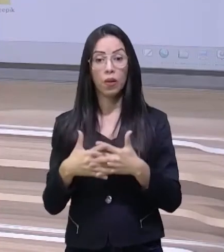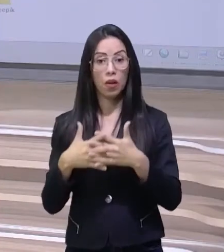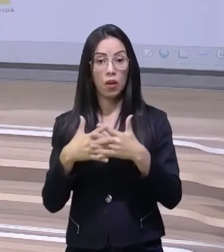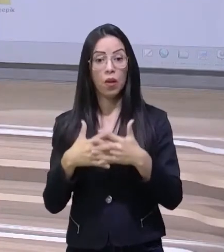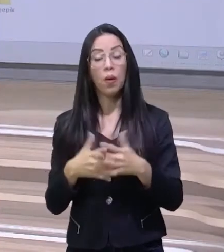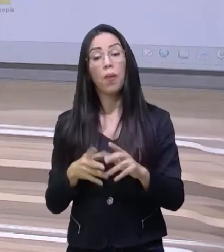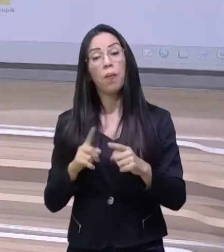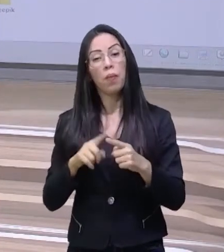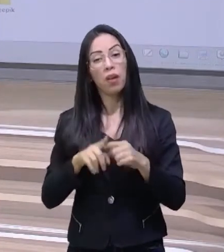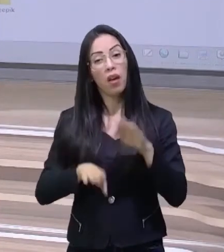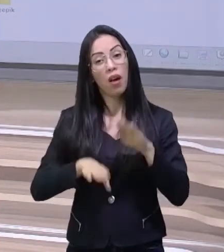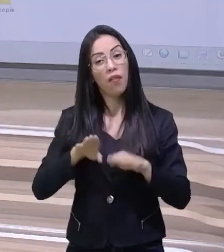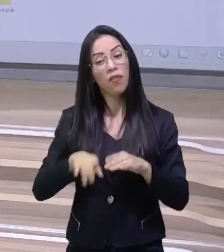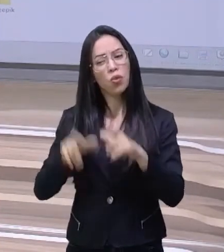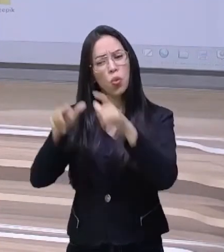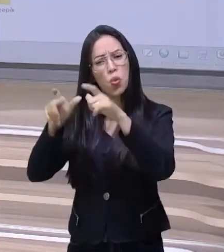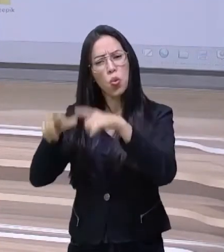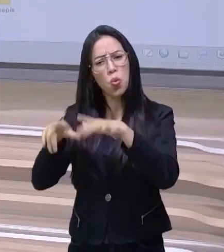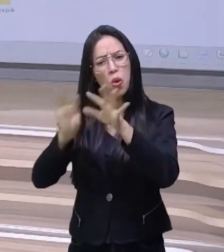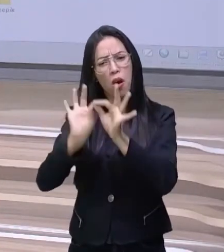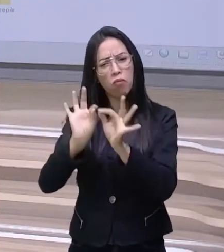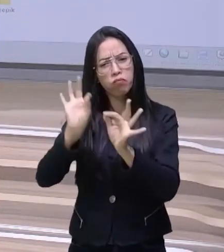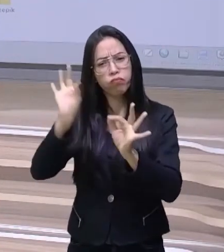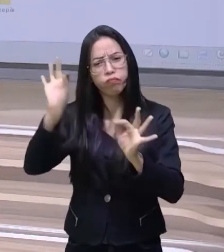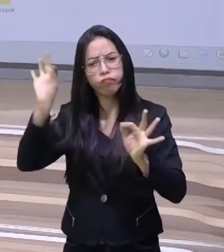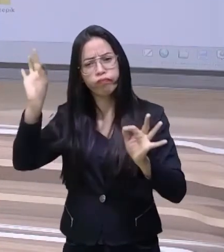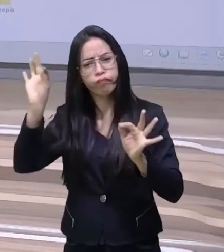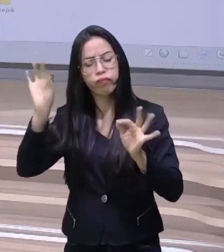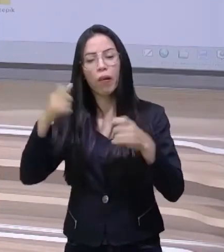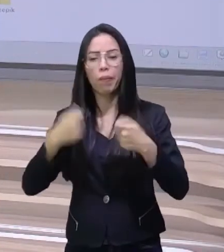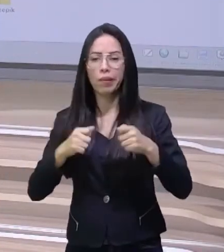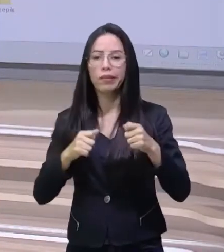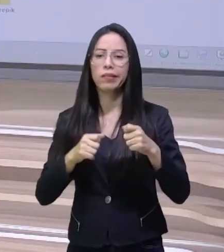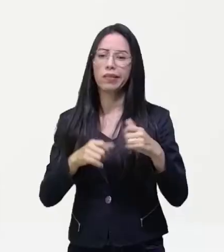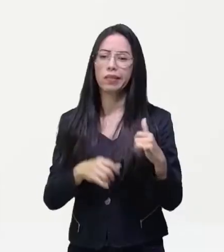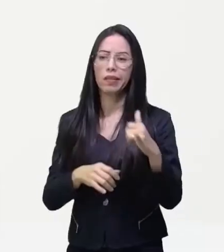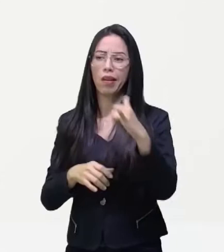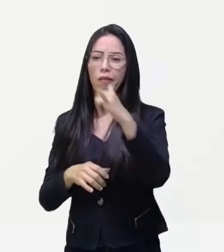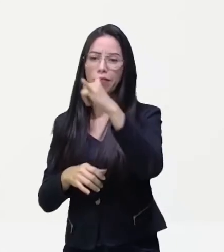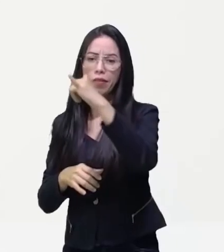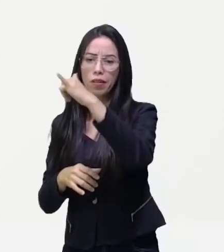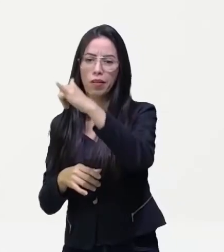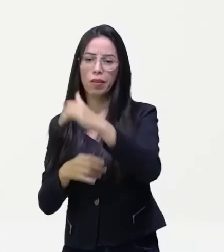muito longe, e aí precisa ir de avião, né? Então vamos aqui.